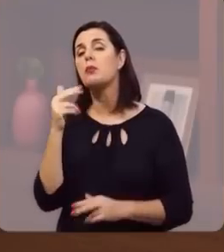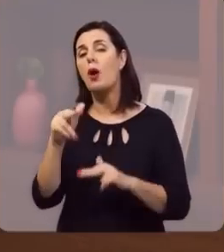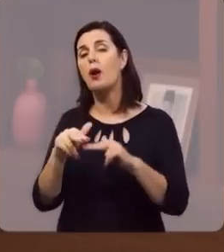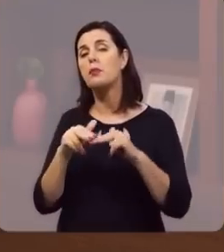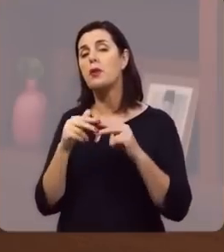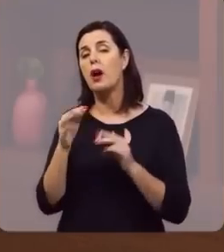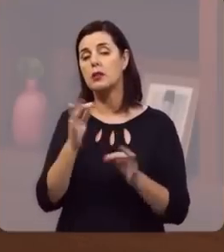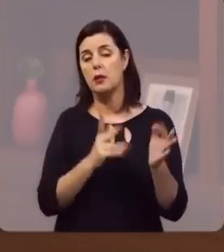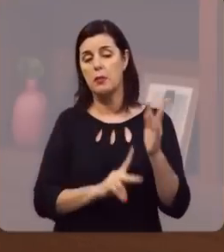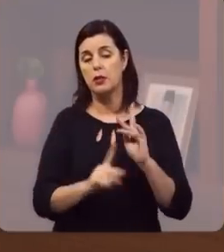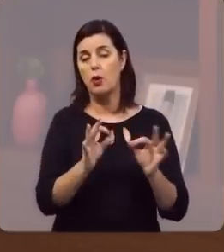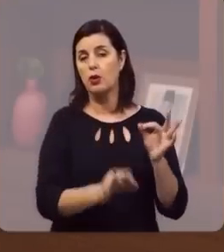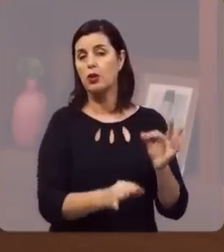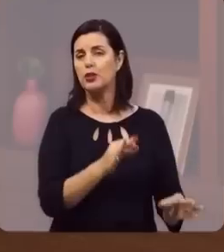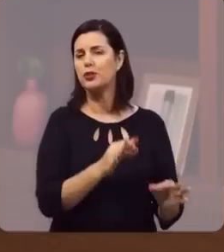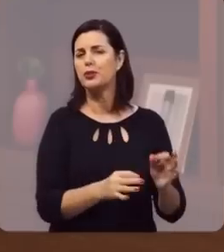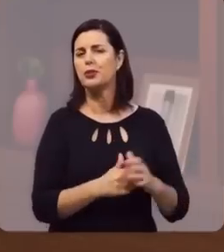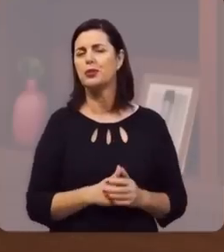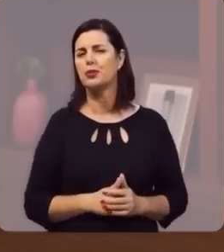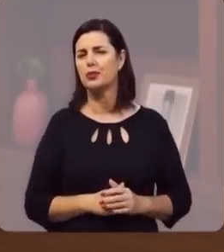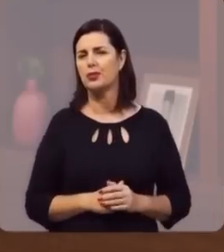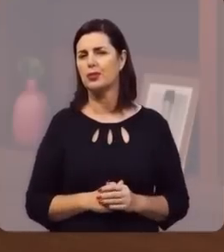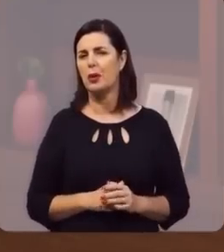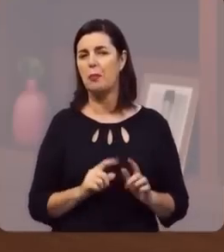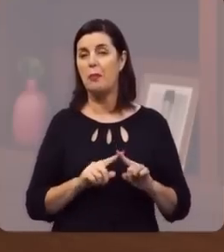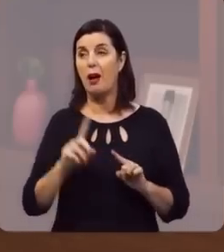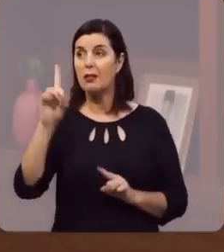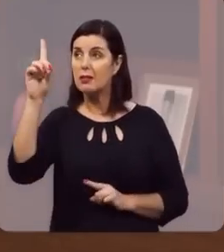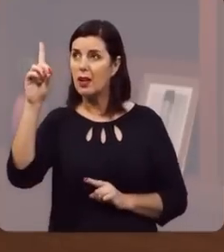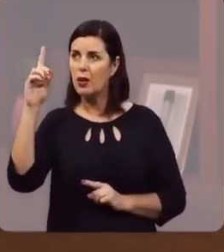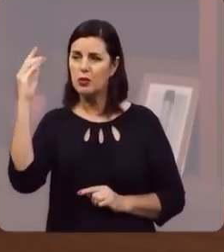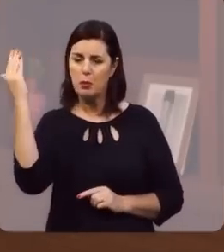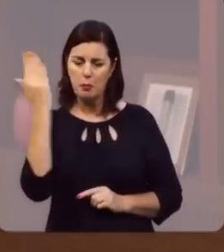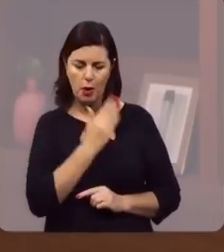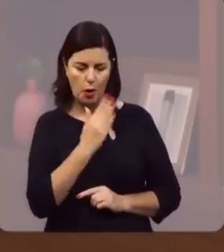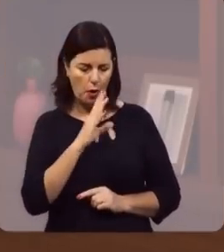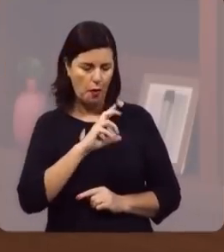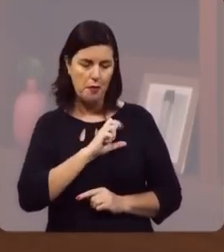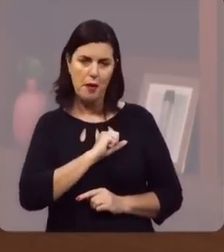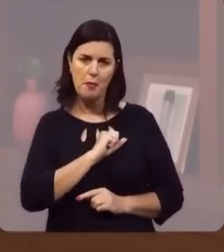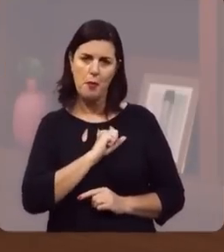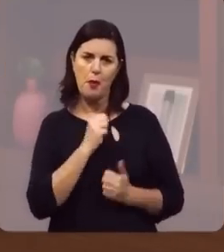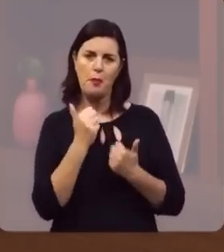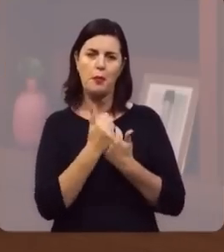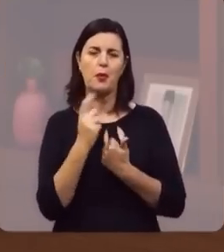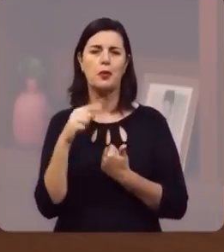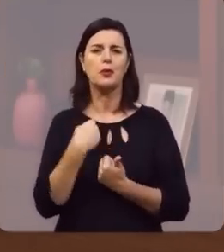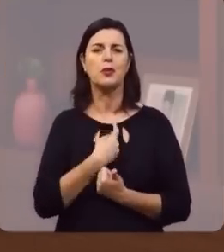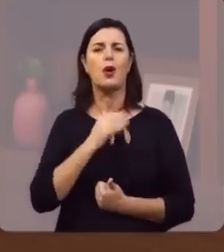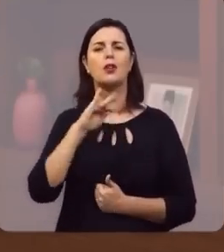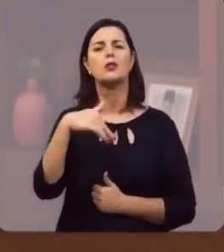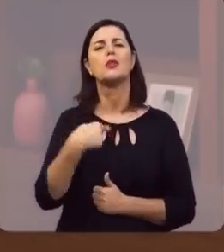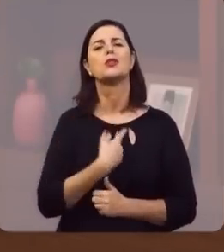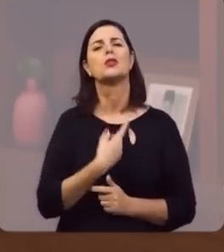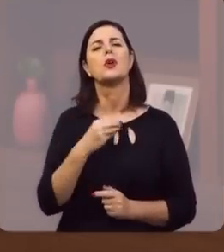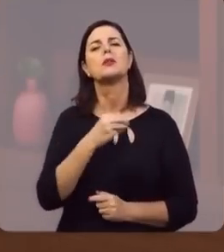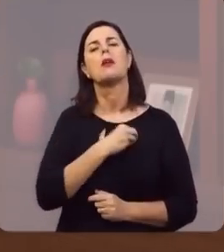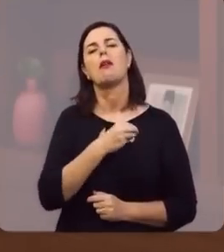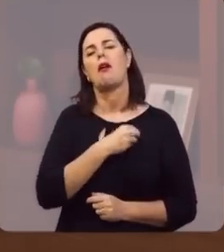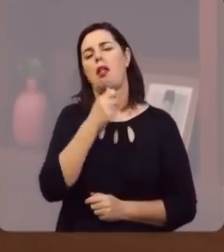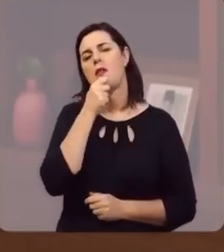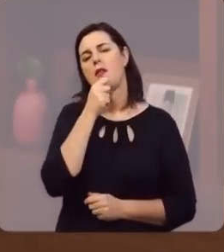Deus prova o seu próprio amor para conosco pelo fato de ter Cristo morrido por nós sendo nós ainda pecadores